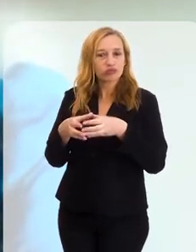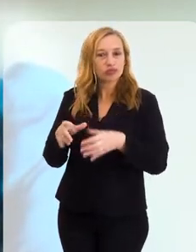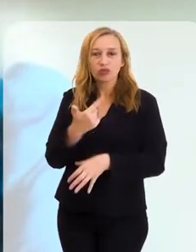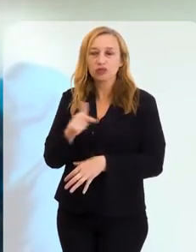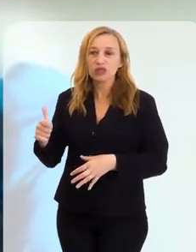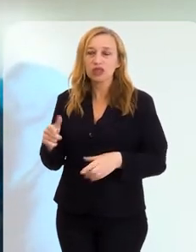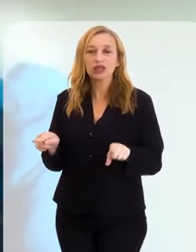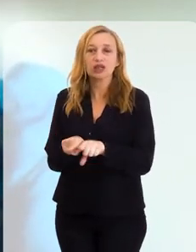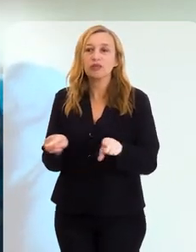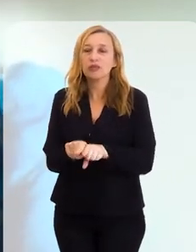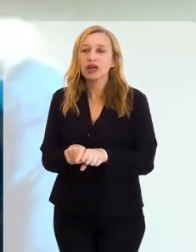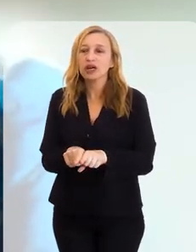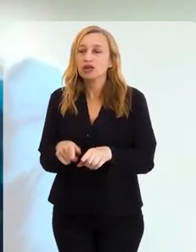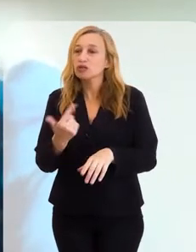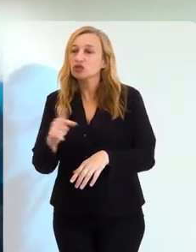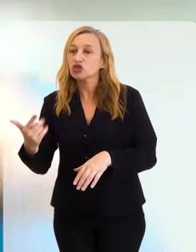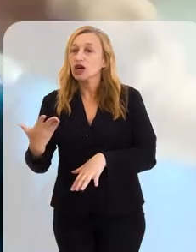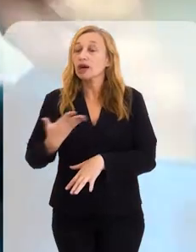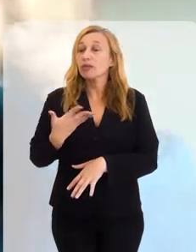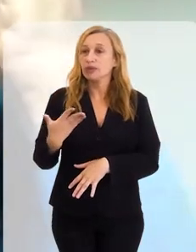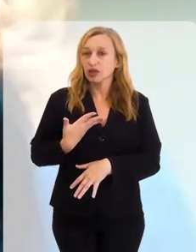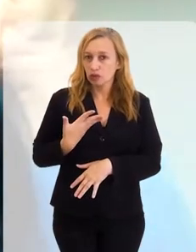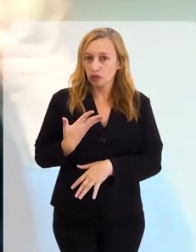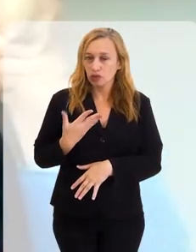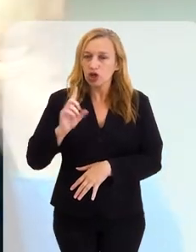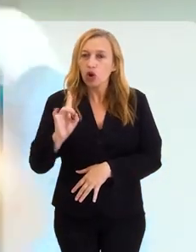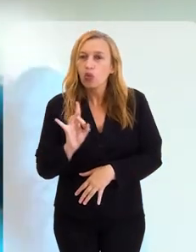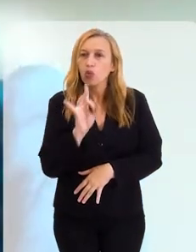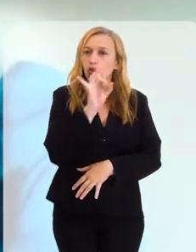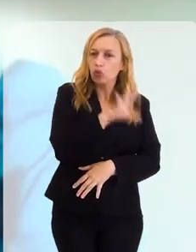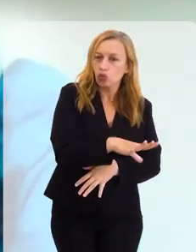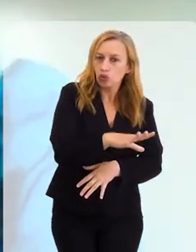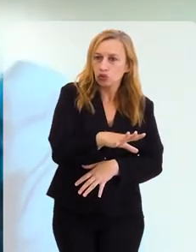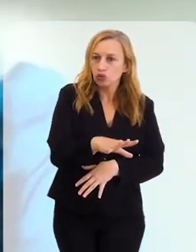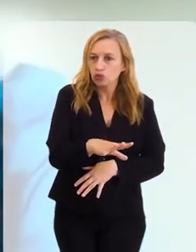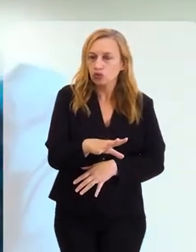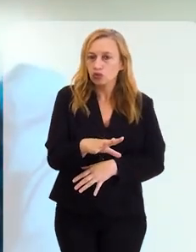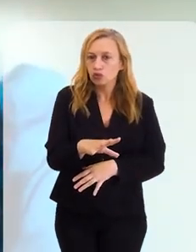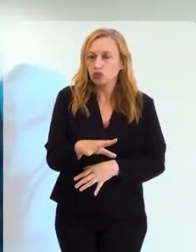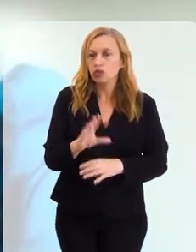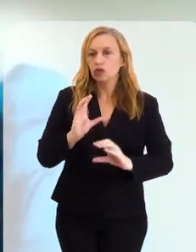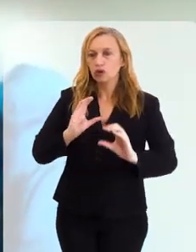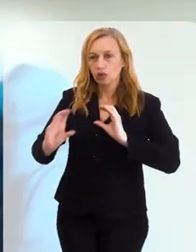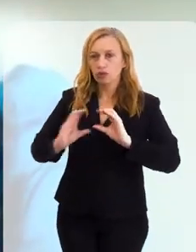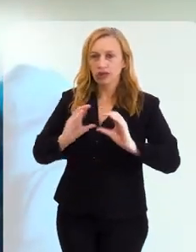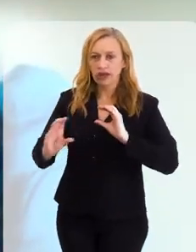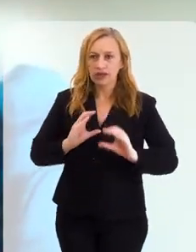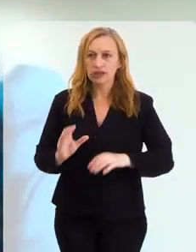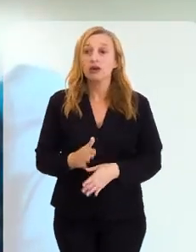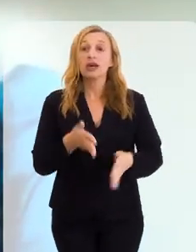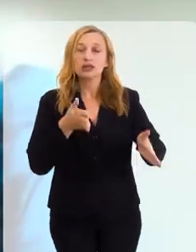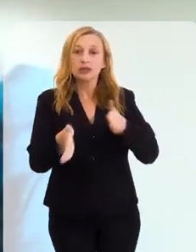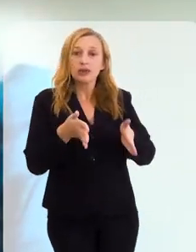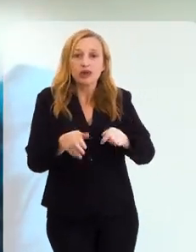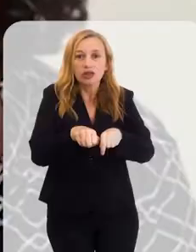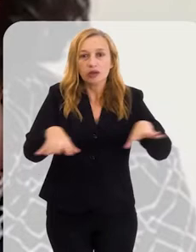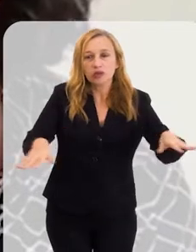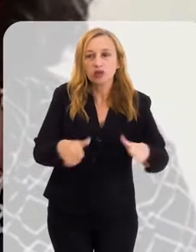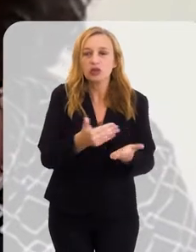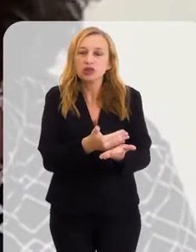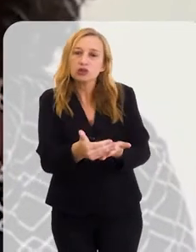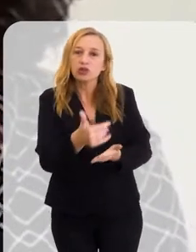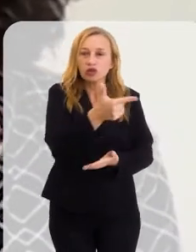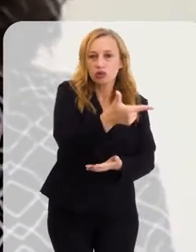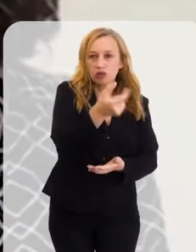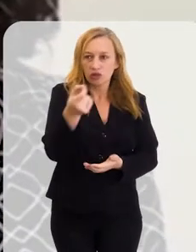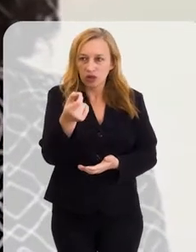redes de apoio e sem a rede dos colegas, que muitas vezes é o único meio de socialização dos indivíduos. Esse